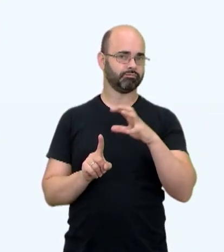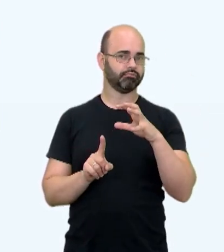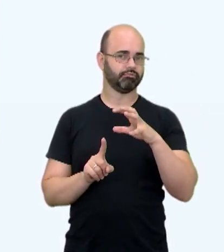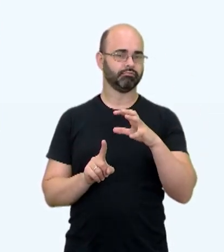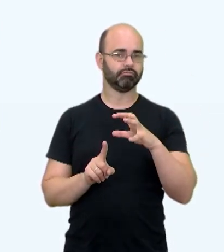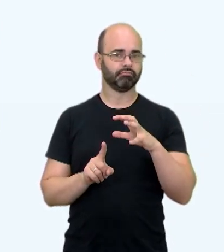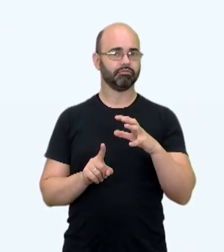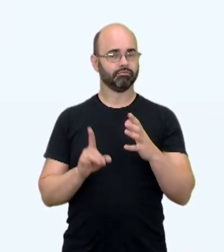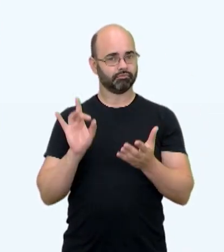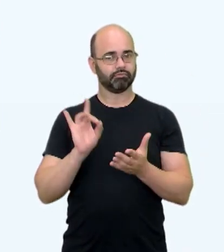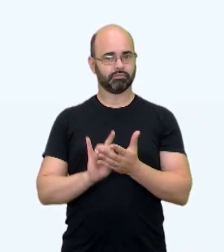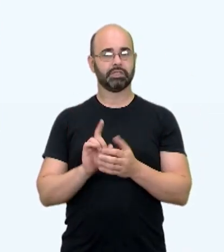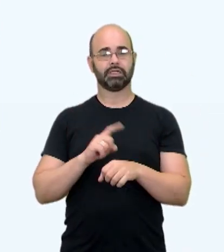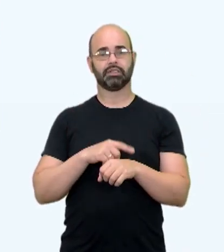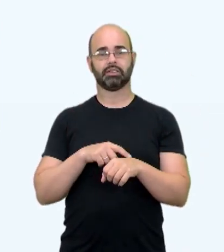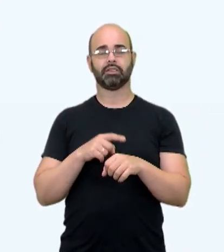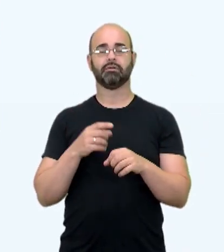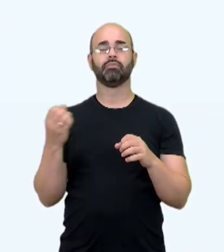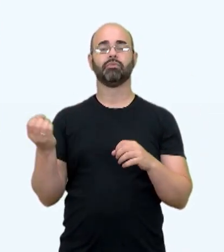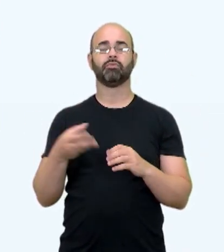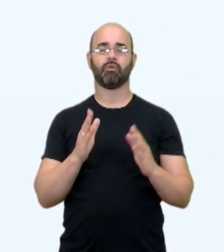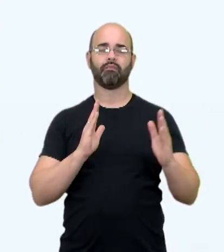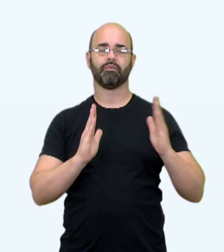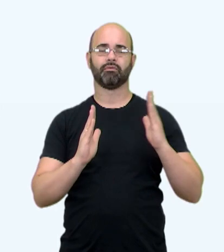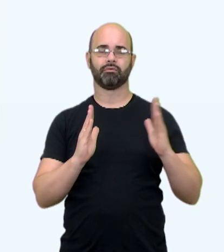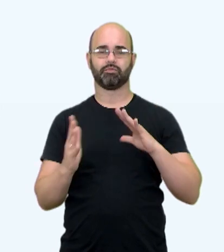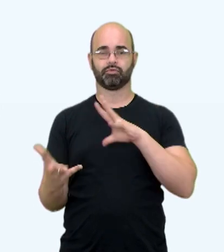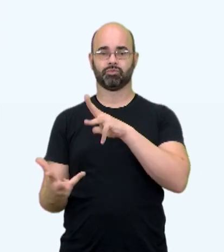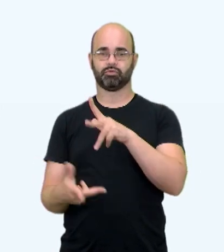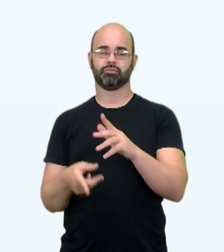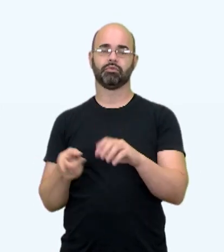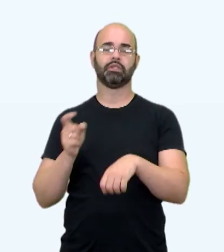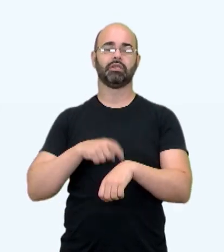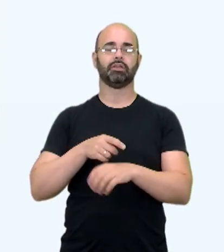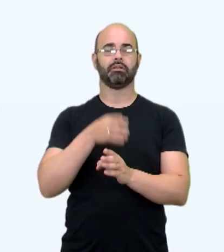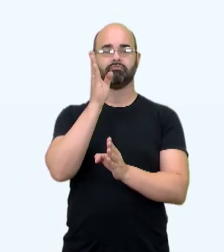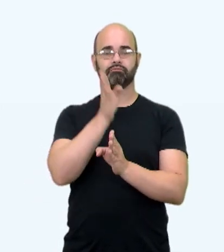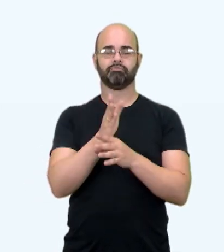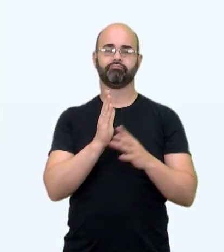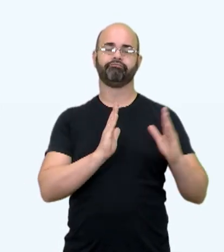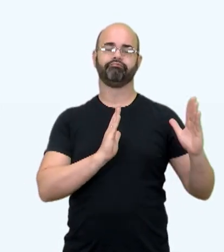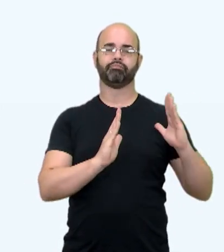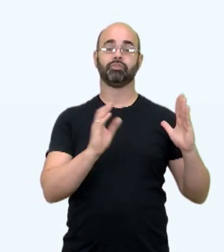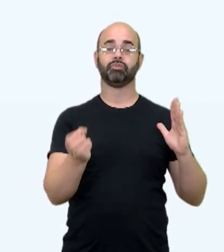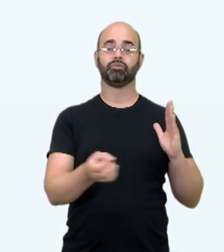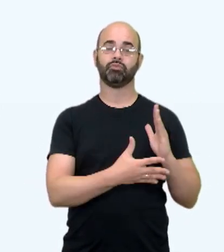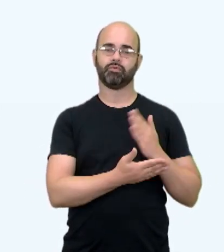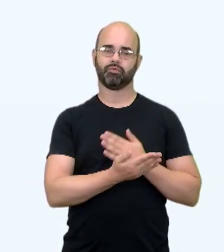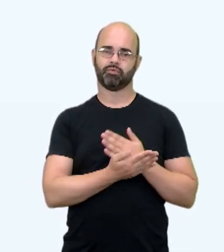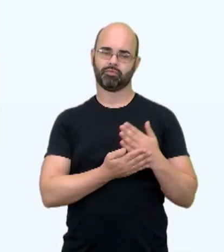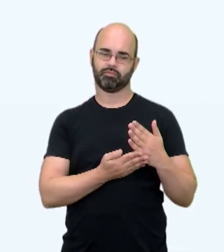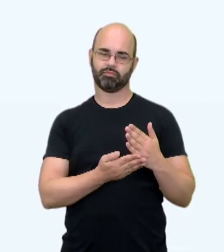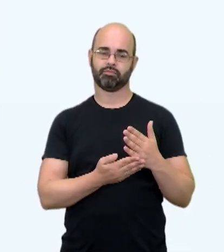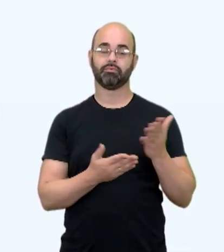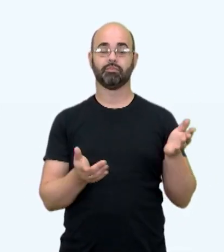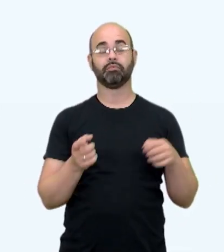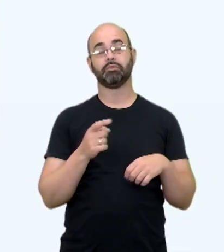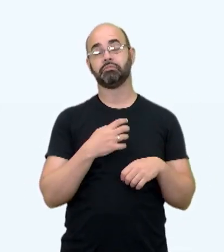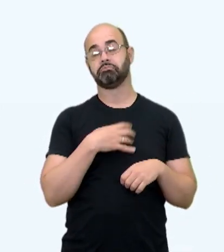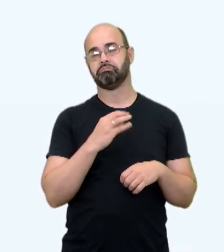realmente um novo período geológico. Essa é uma discussão que está sendo feita, e essa discussão do período, do provável período,